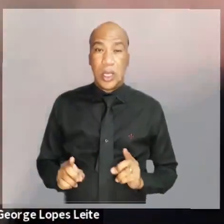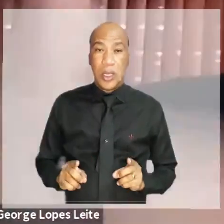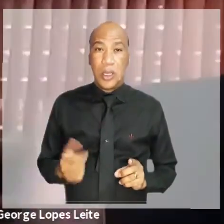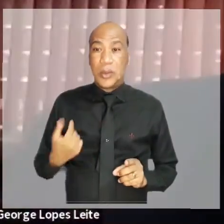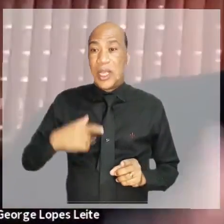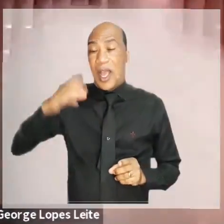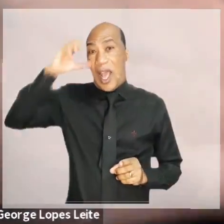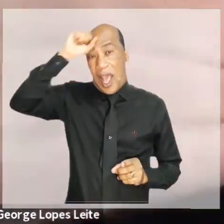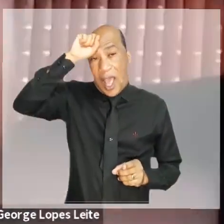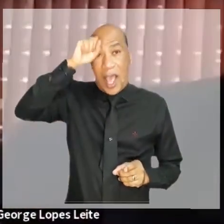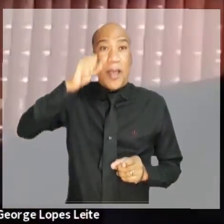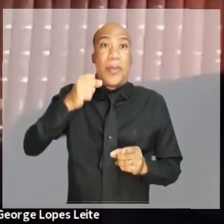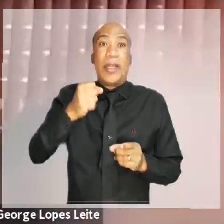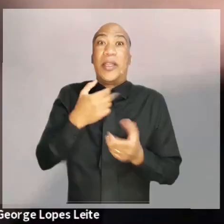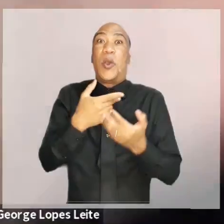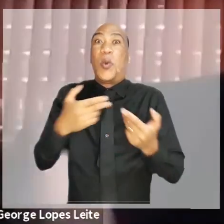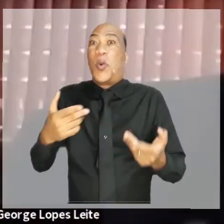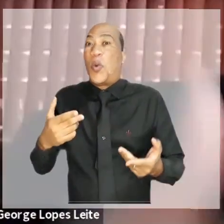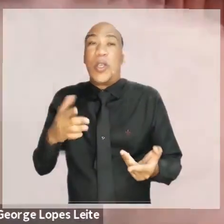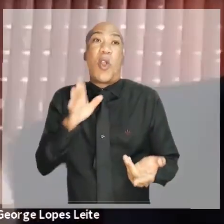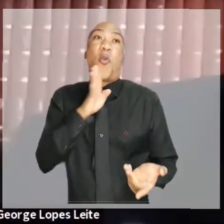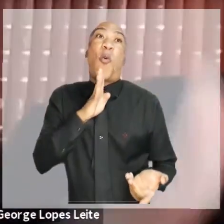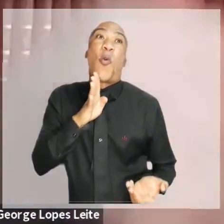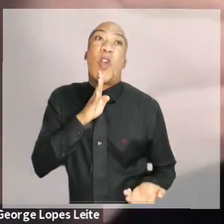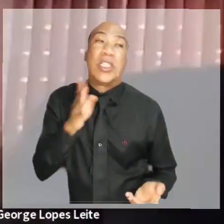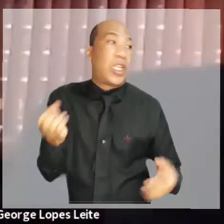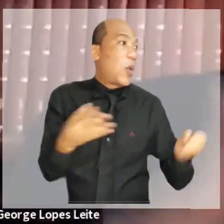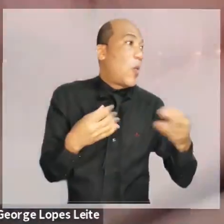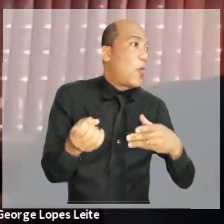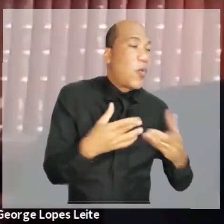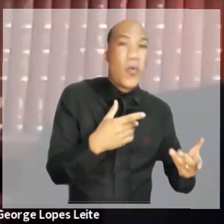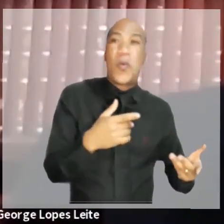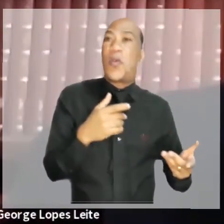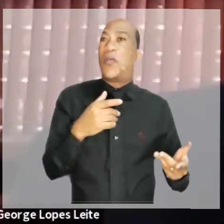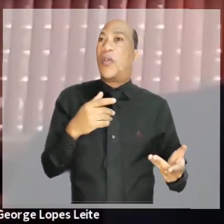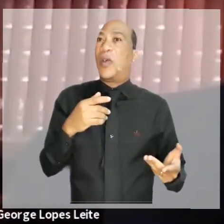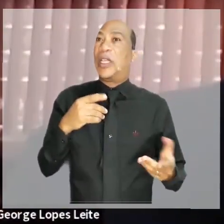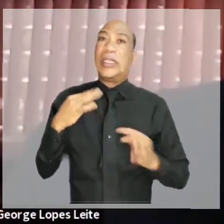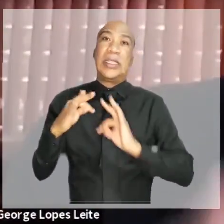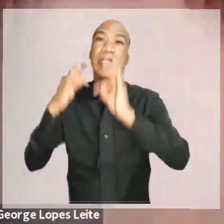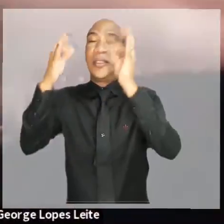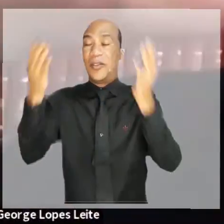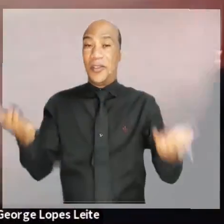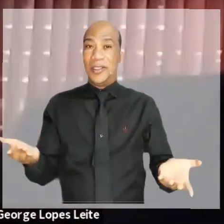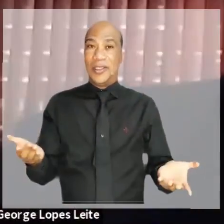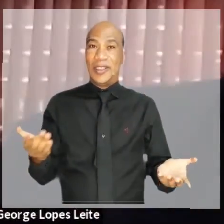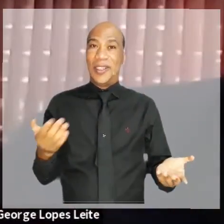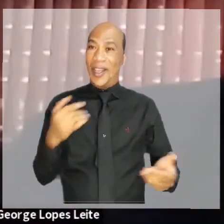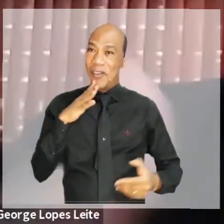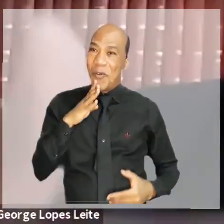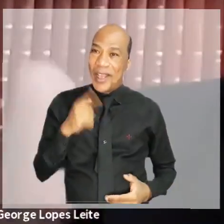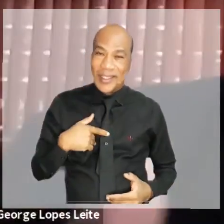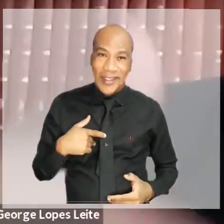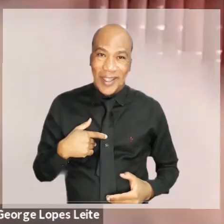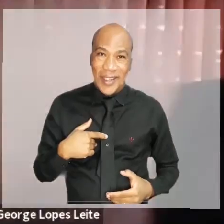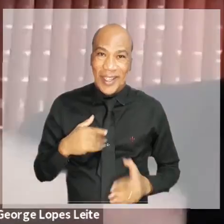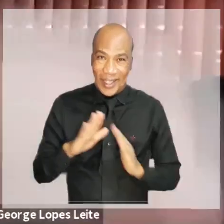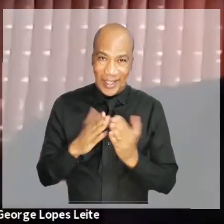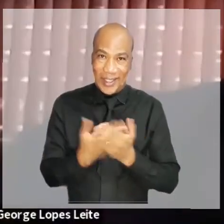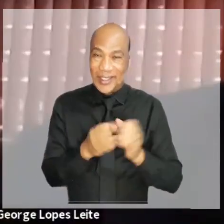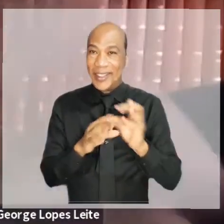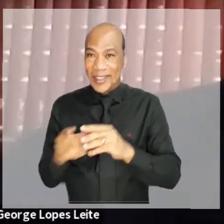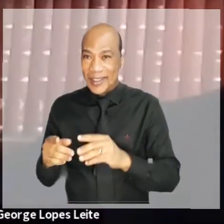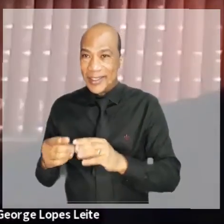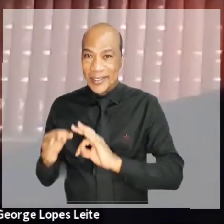escola, sabem que ela estará sempre aberta para qualquer proposta neste sentido, né? Nós estamos, ainda este ano, vamos realizar um